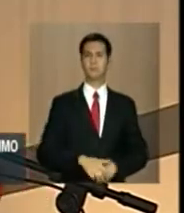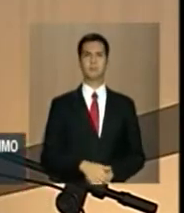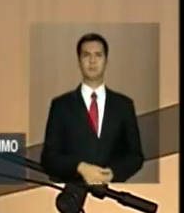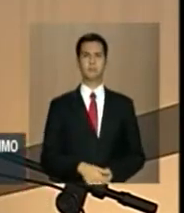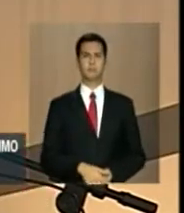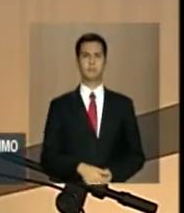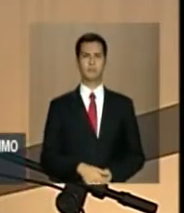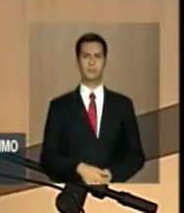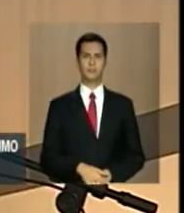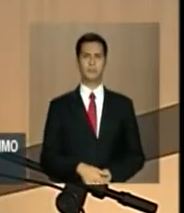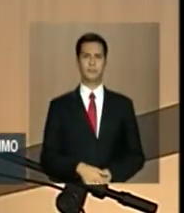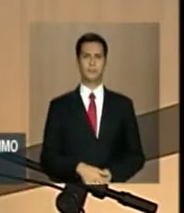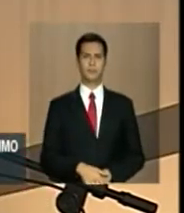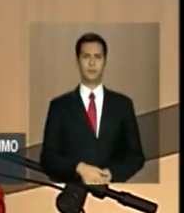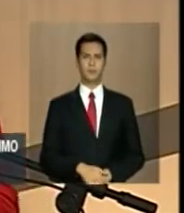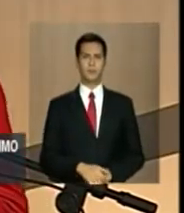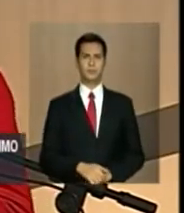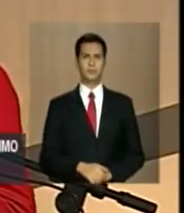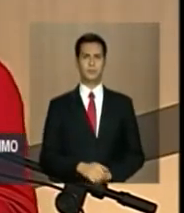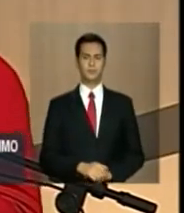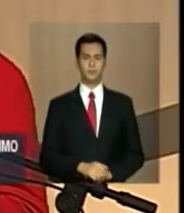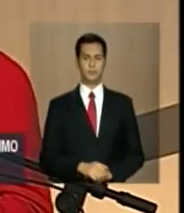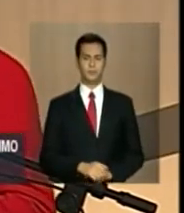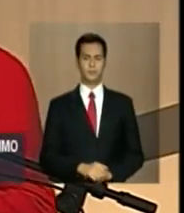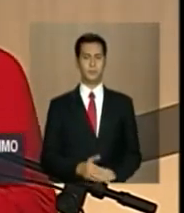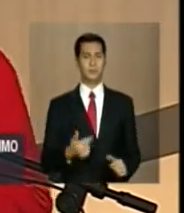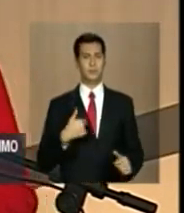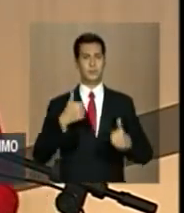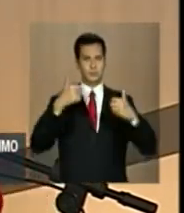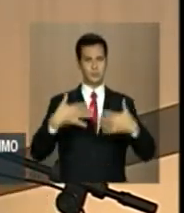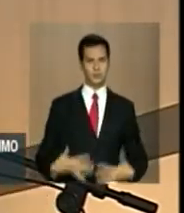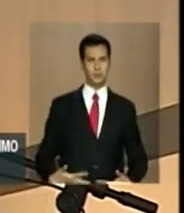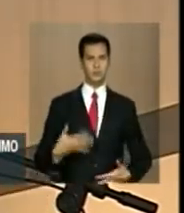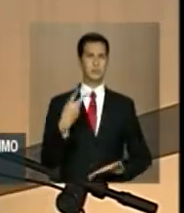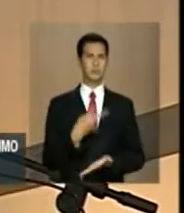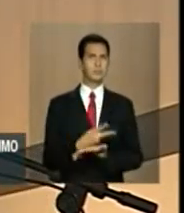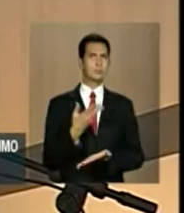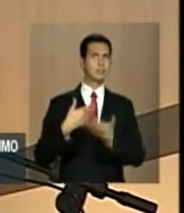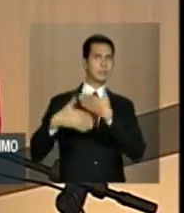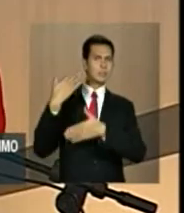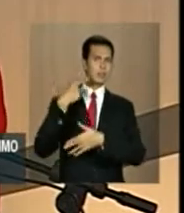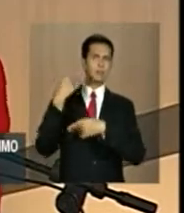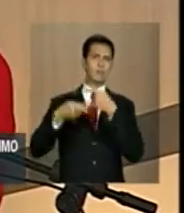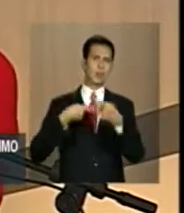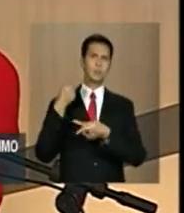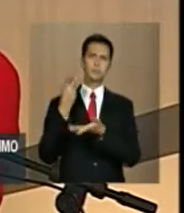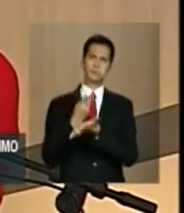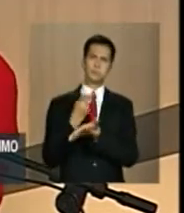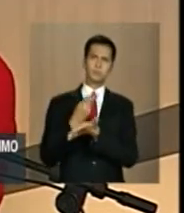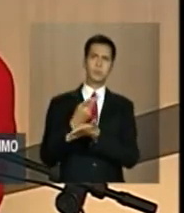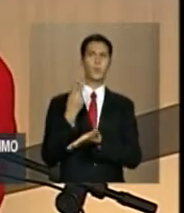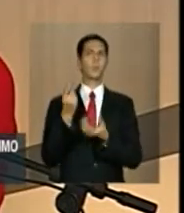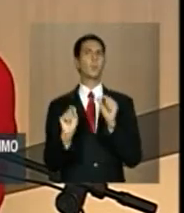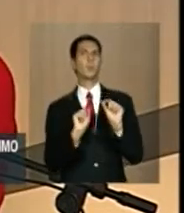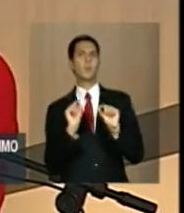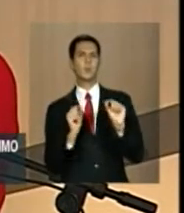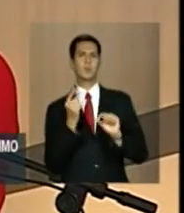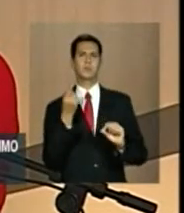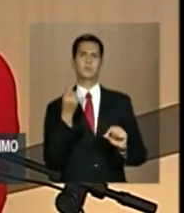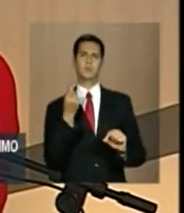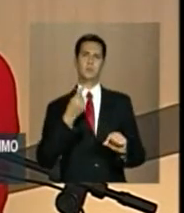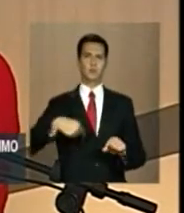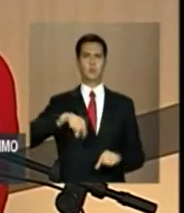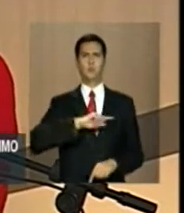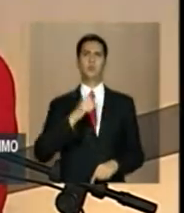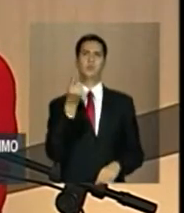não estou falando do que nós sempre falamos até hoje, eu não estou falando só do tanto de reserva que